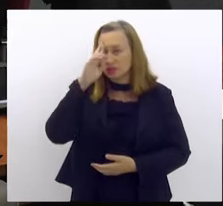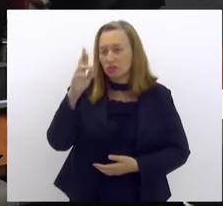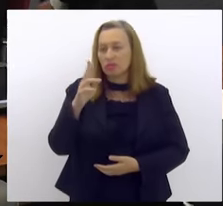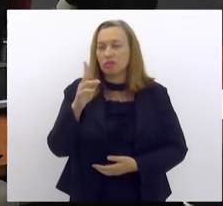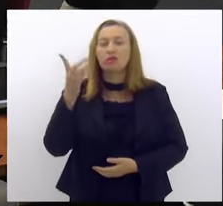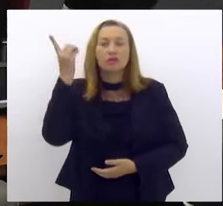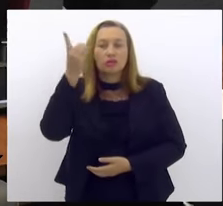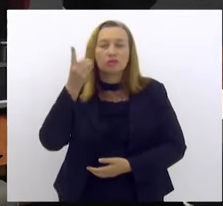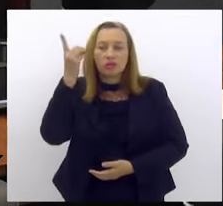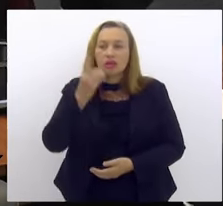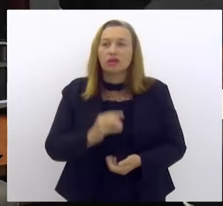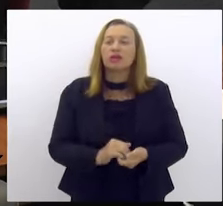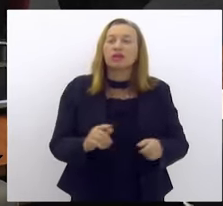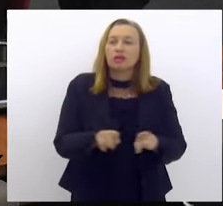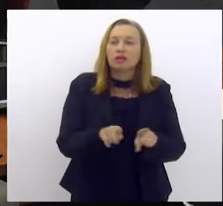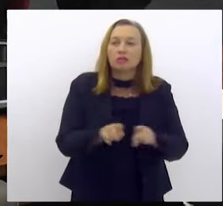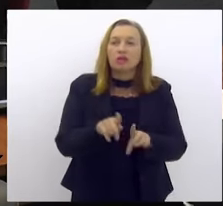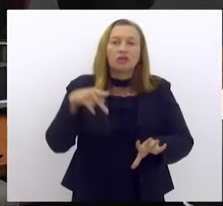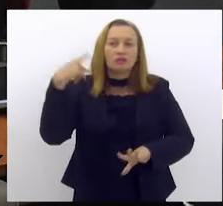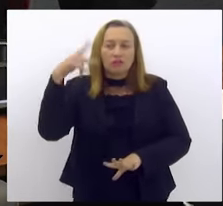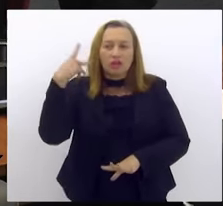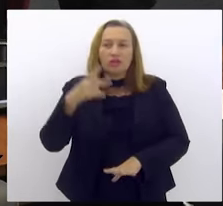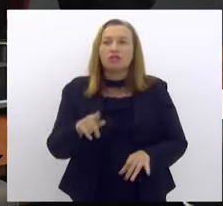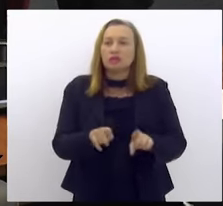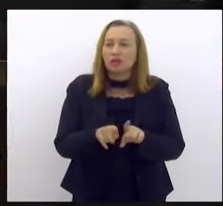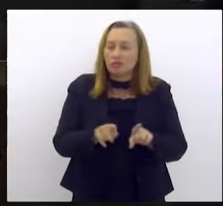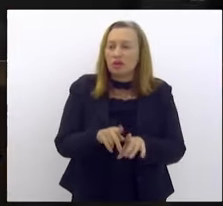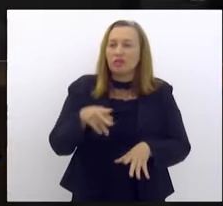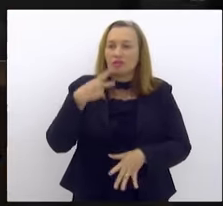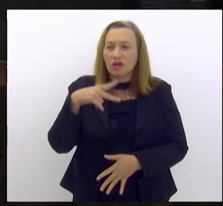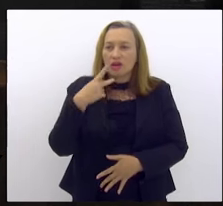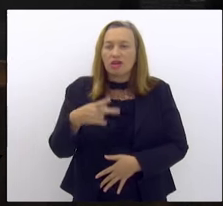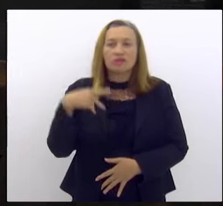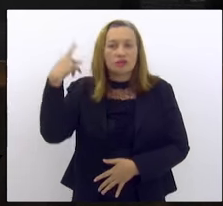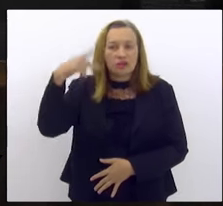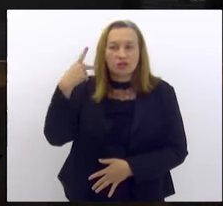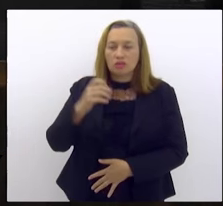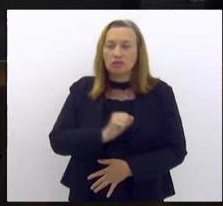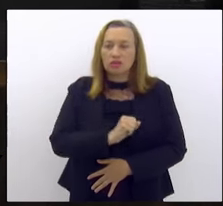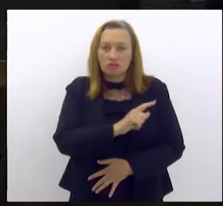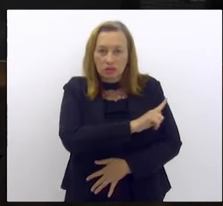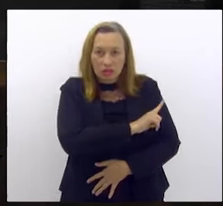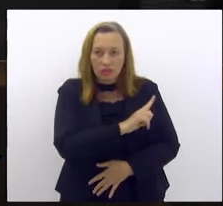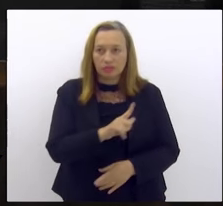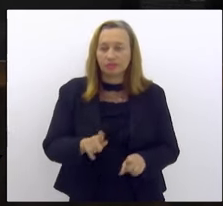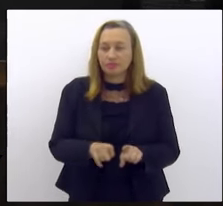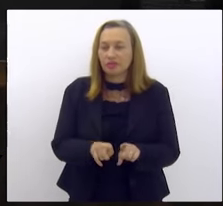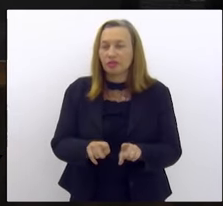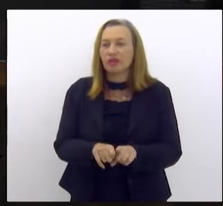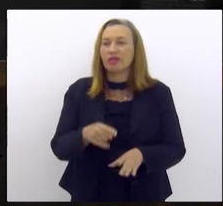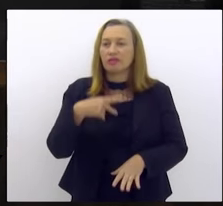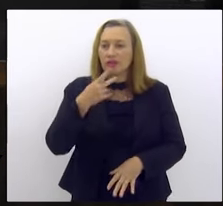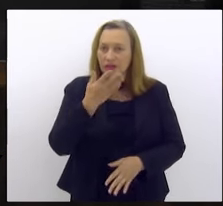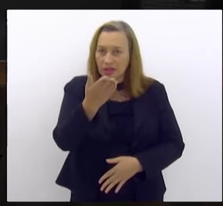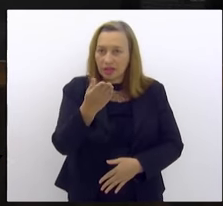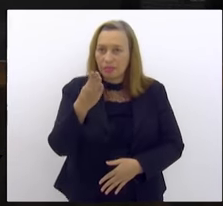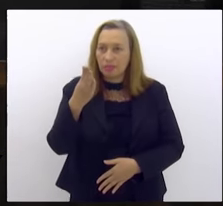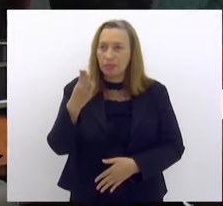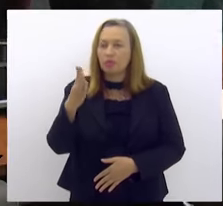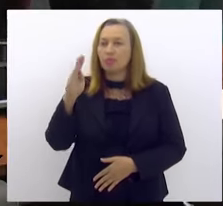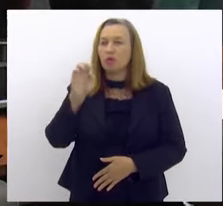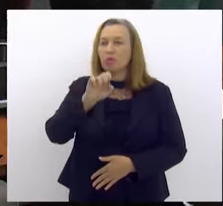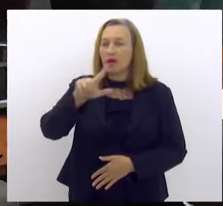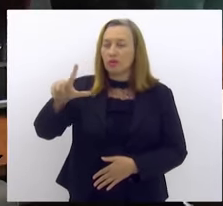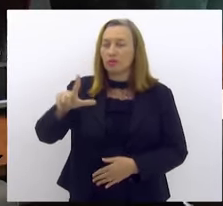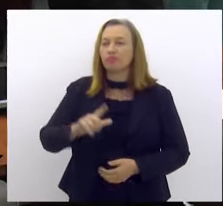também o vereador. Eu ia falar agora também, o vereador de São Gonçalo. Fala aí, Pobel, por favor.